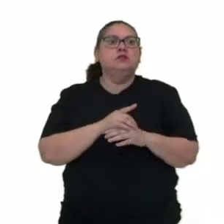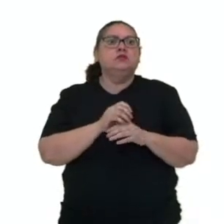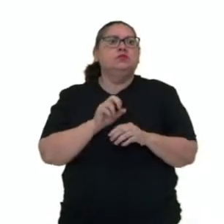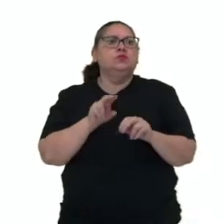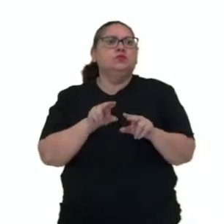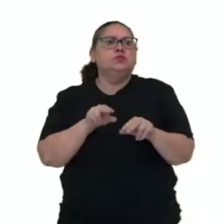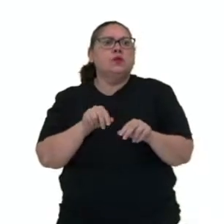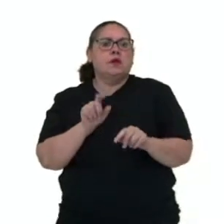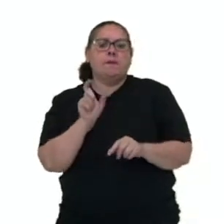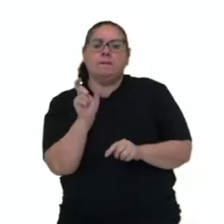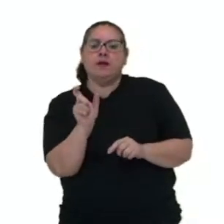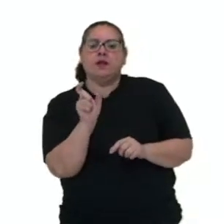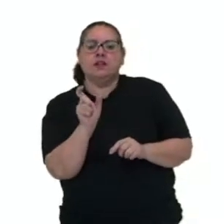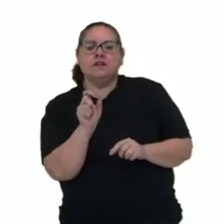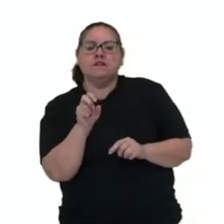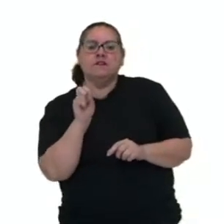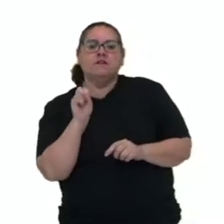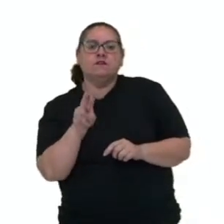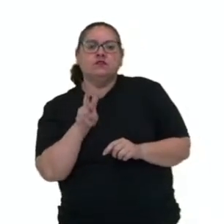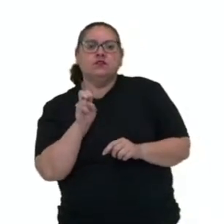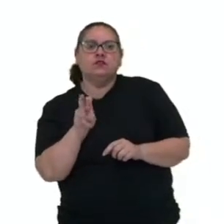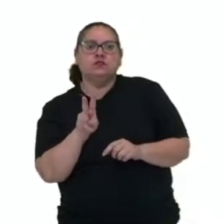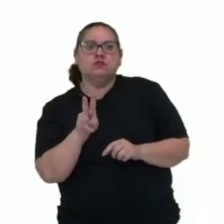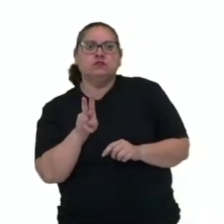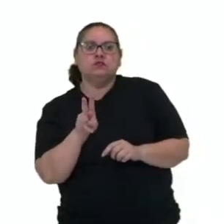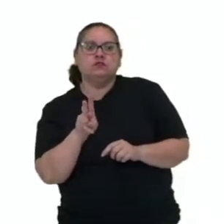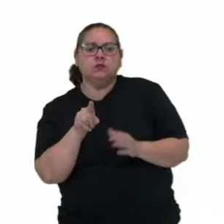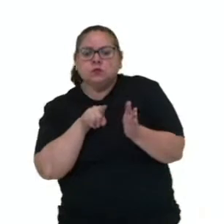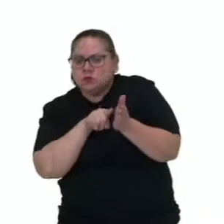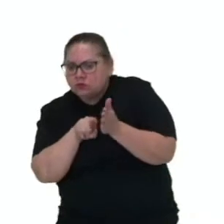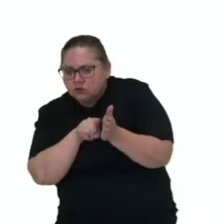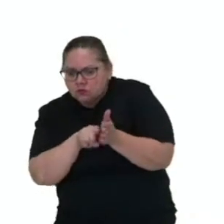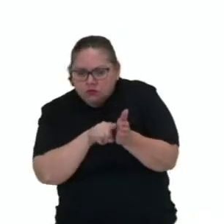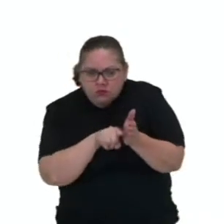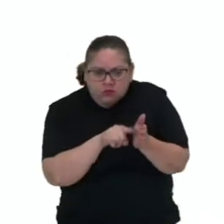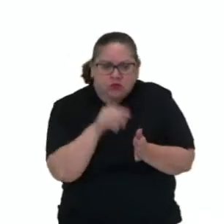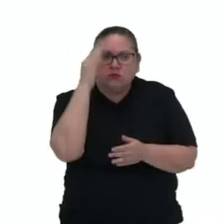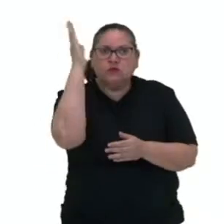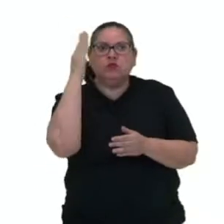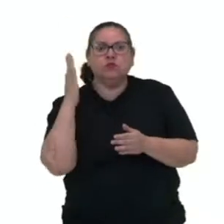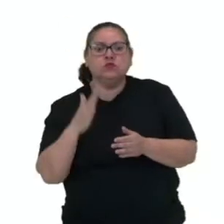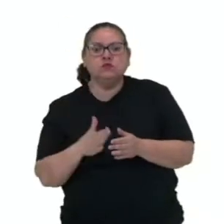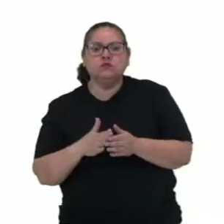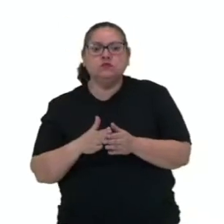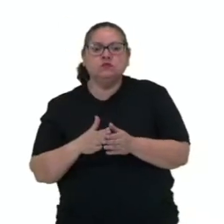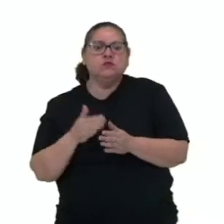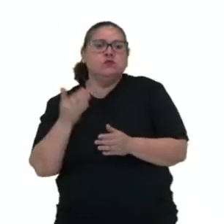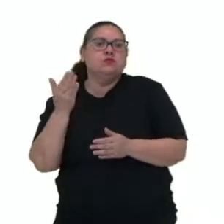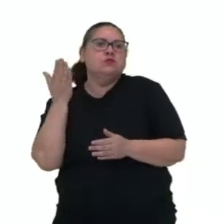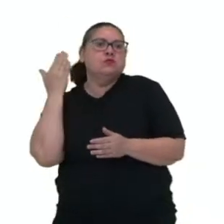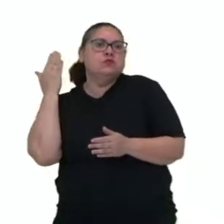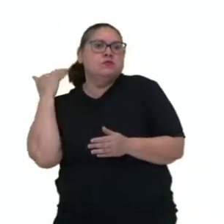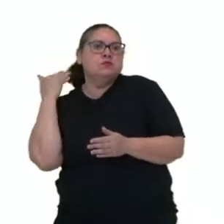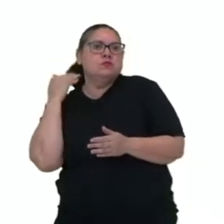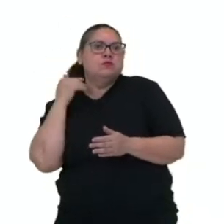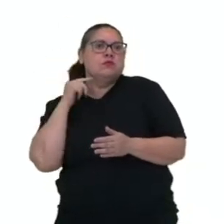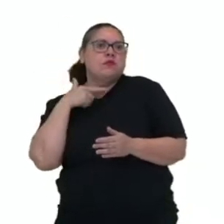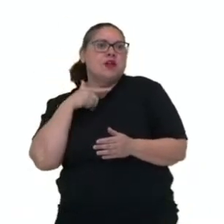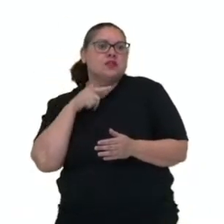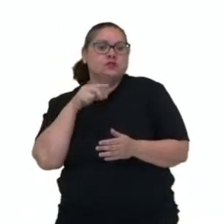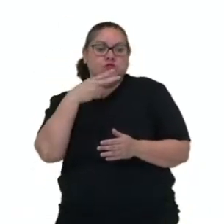Nunca a palavra vírus foi tão consultada no Brasil como no último mês de março